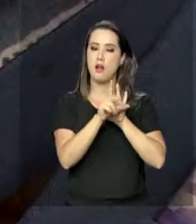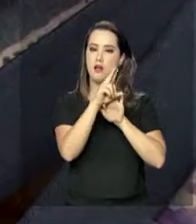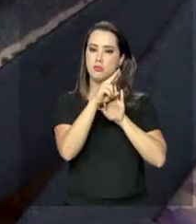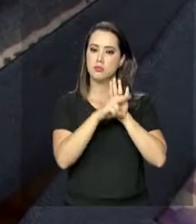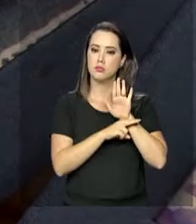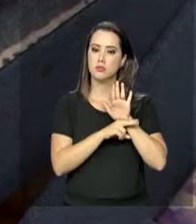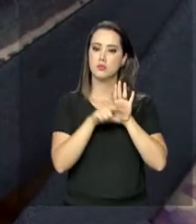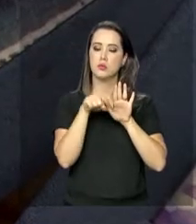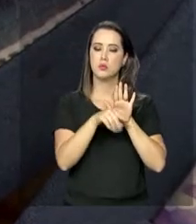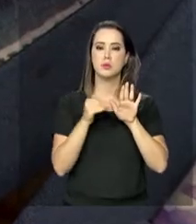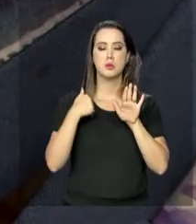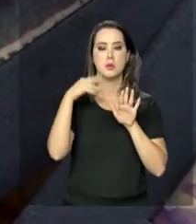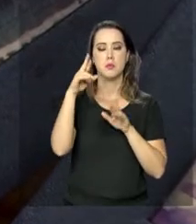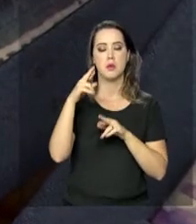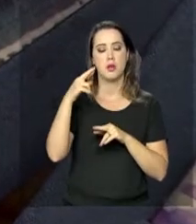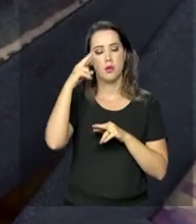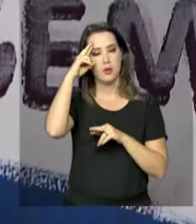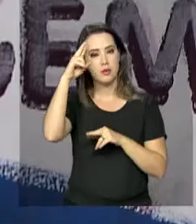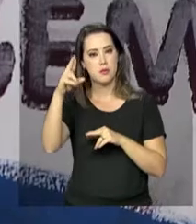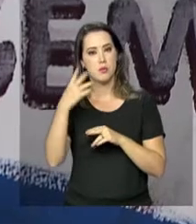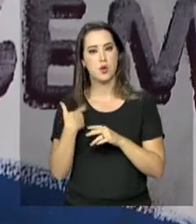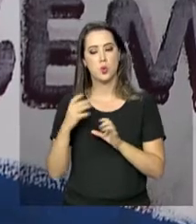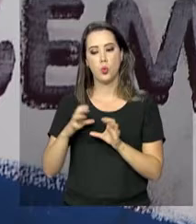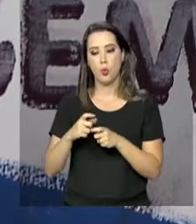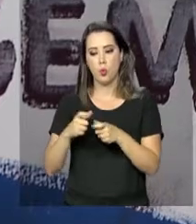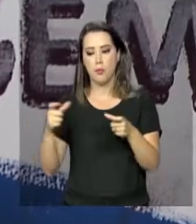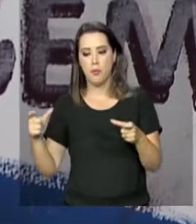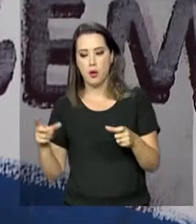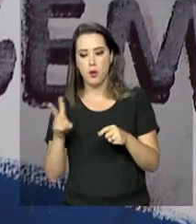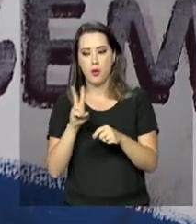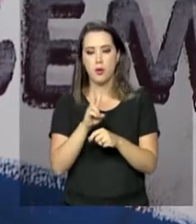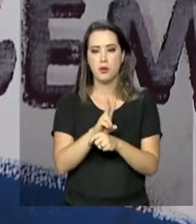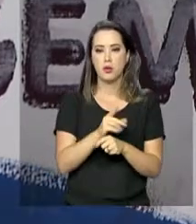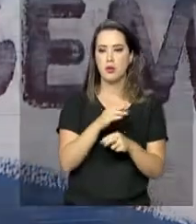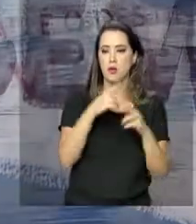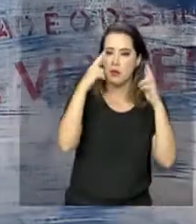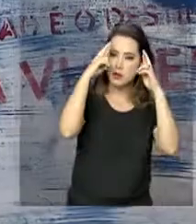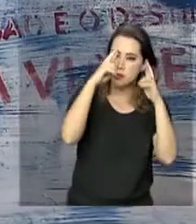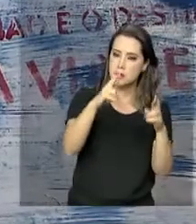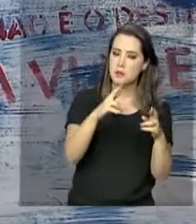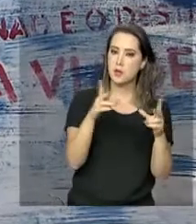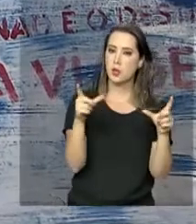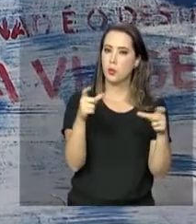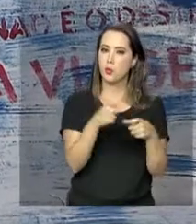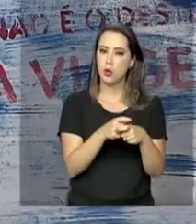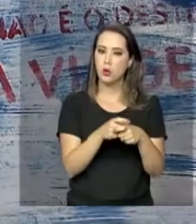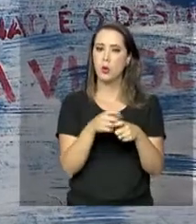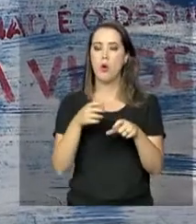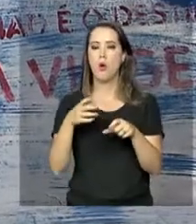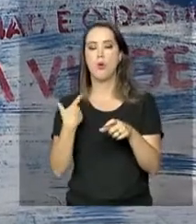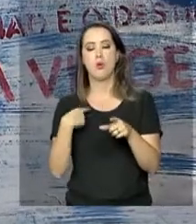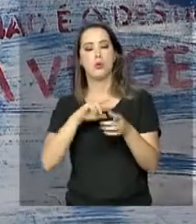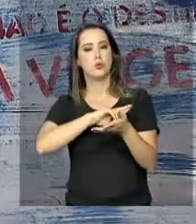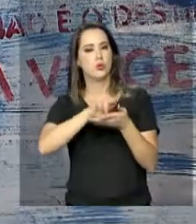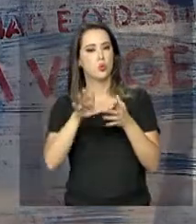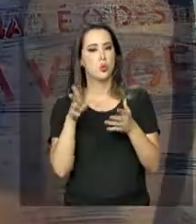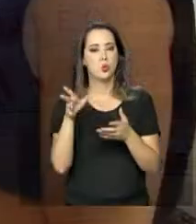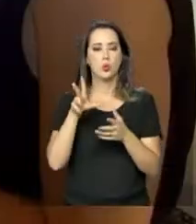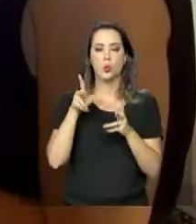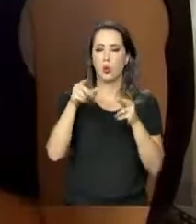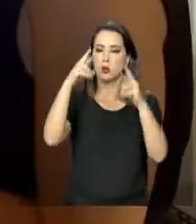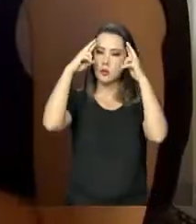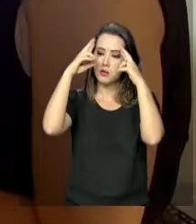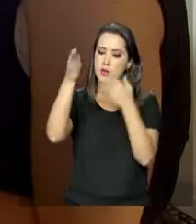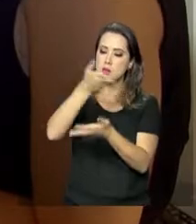maior respeito a uma motorizada do espírito atualizado em que todos respeitem